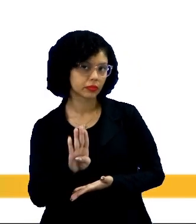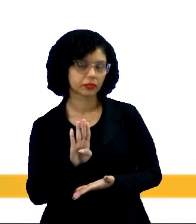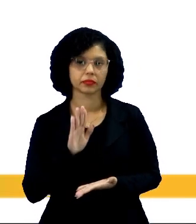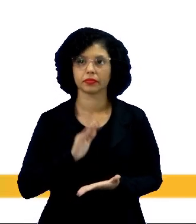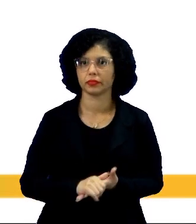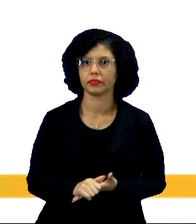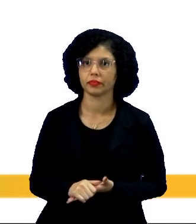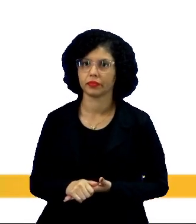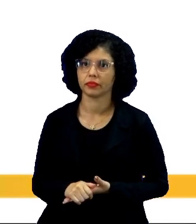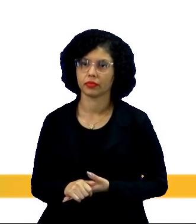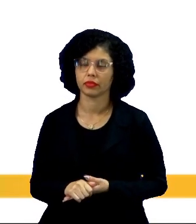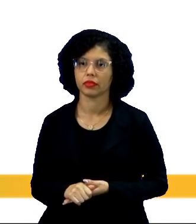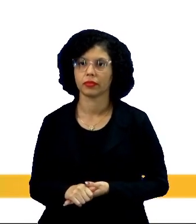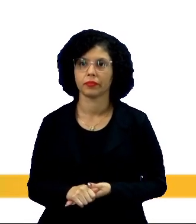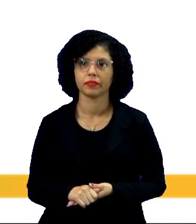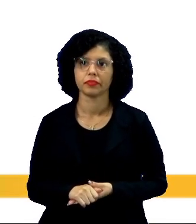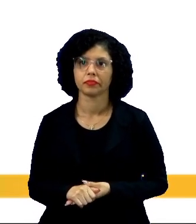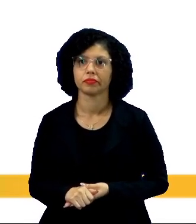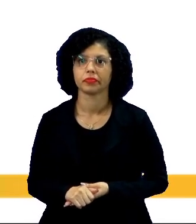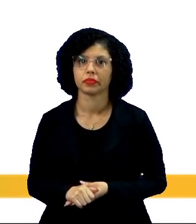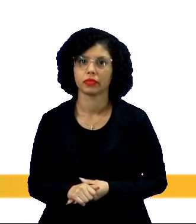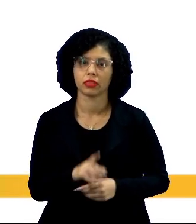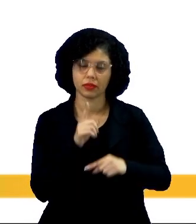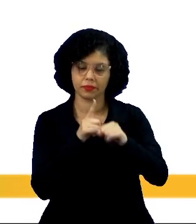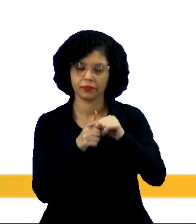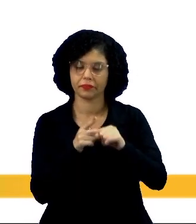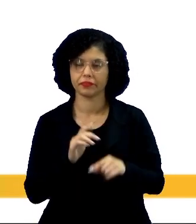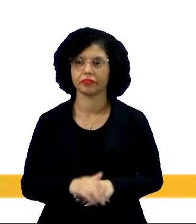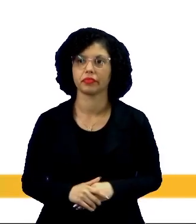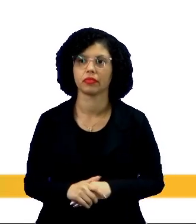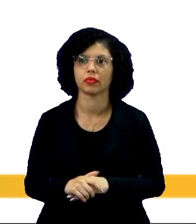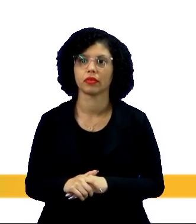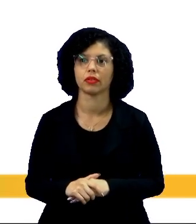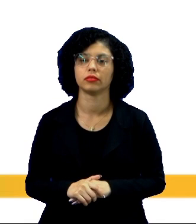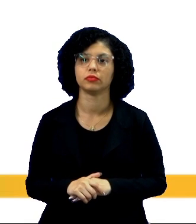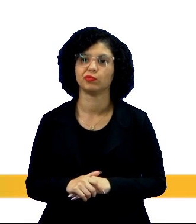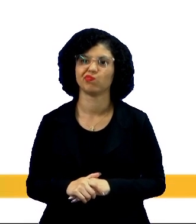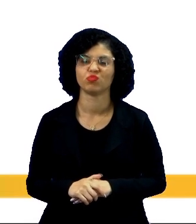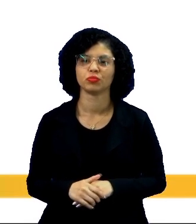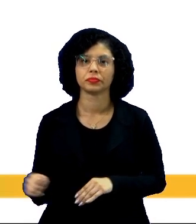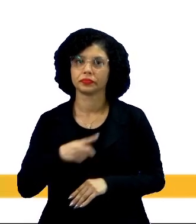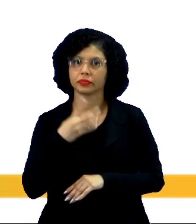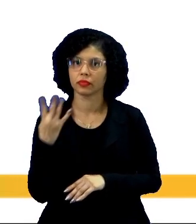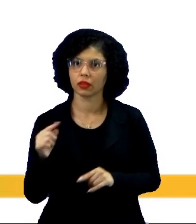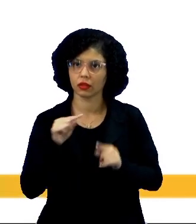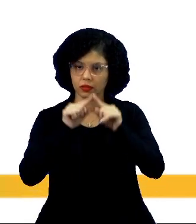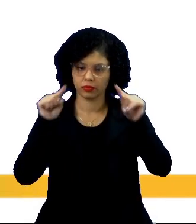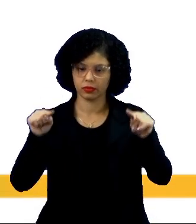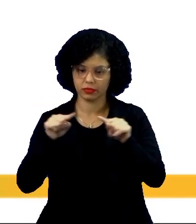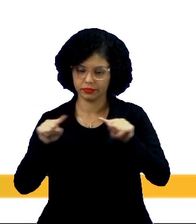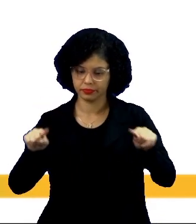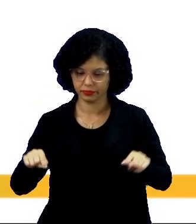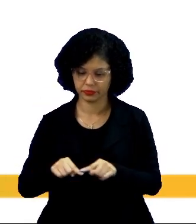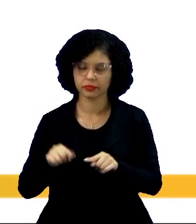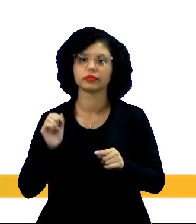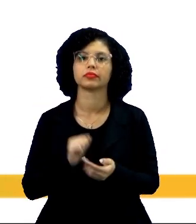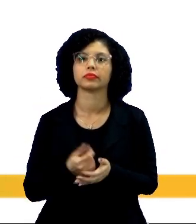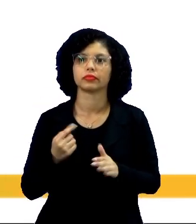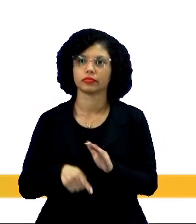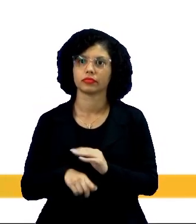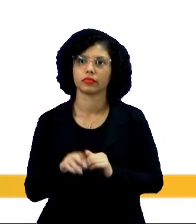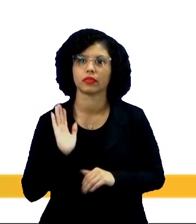B, observe aí, nós temos como se fosse uma cruz. A área você vai contar os quadradinhos por